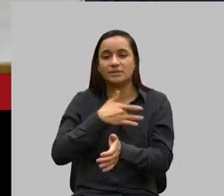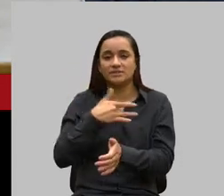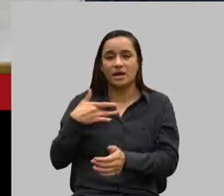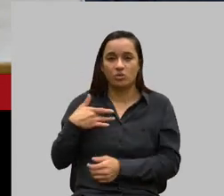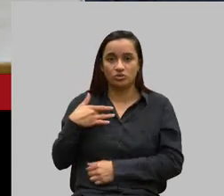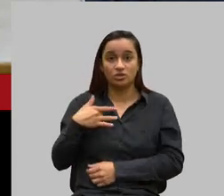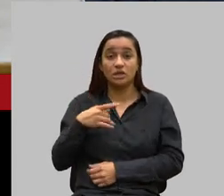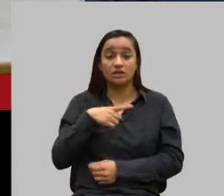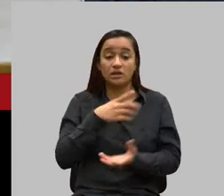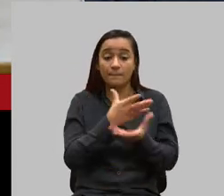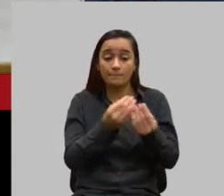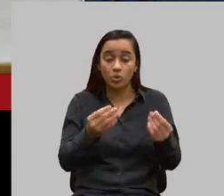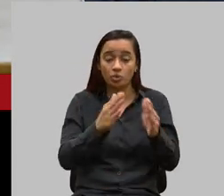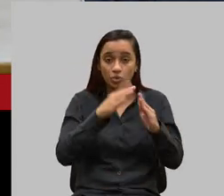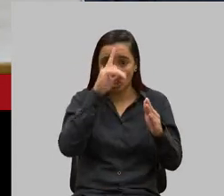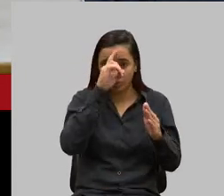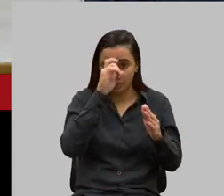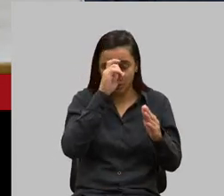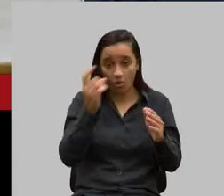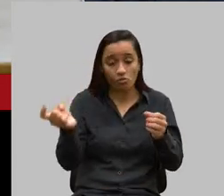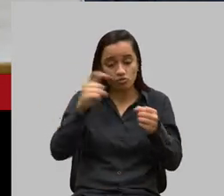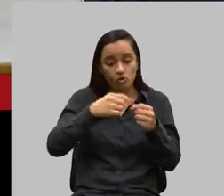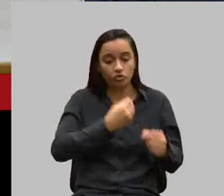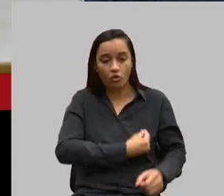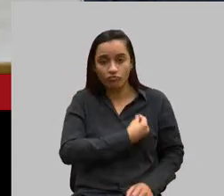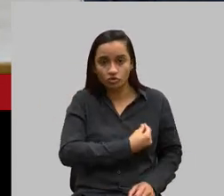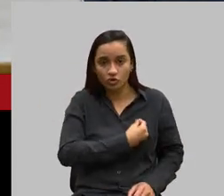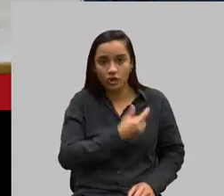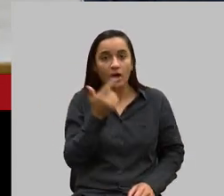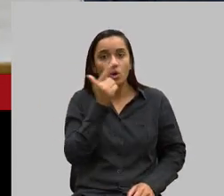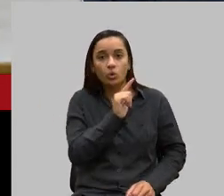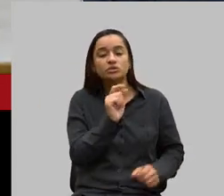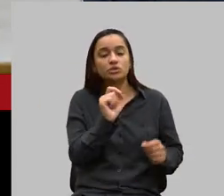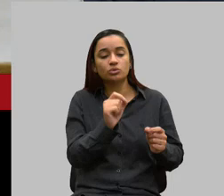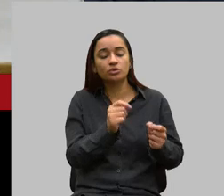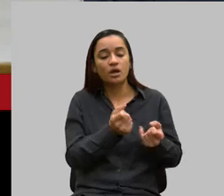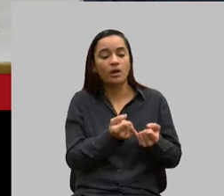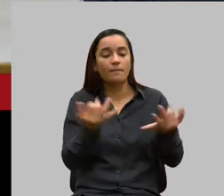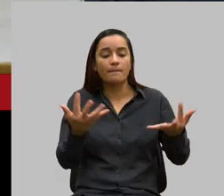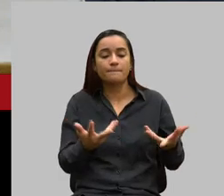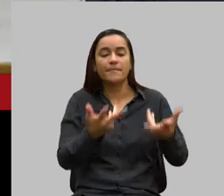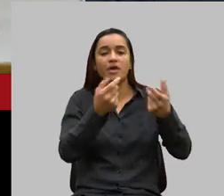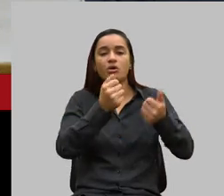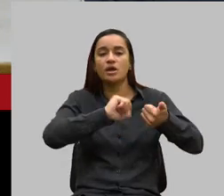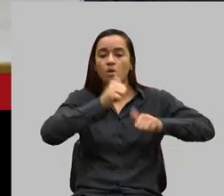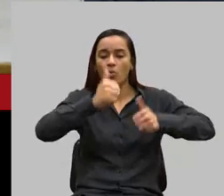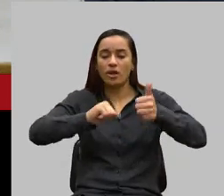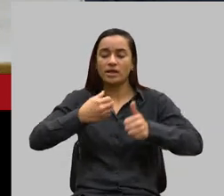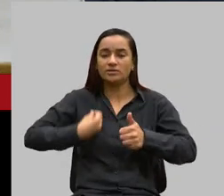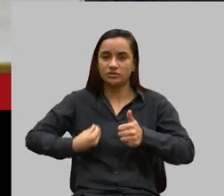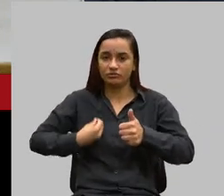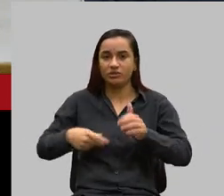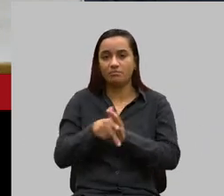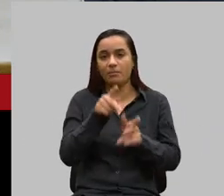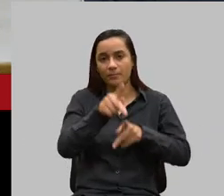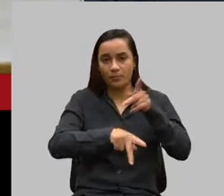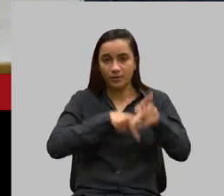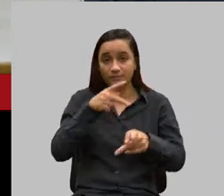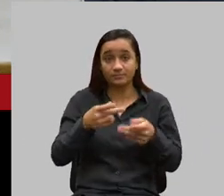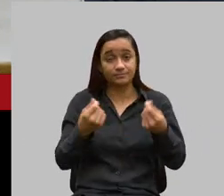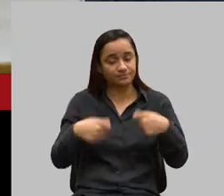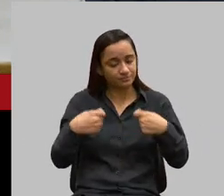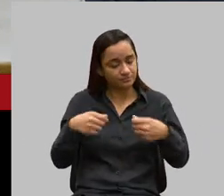funcionar e que gerou empregos empregos de qualidade e melhoria da qualidade de vida da população Então temos que agradecer muito o